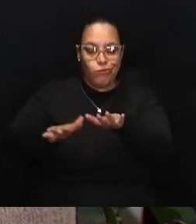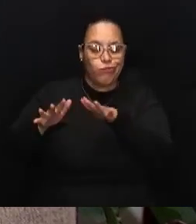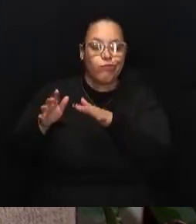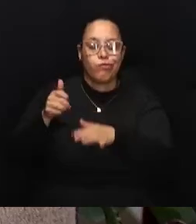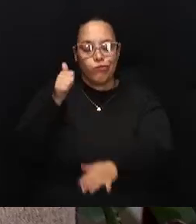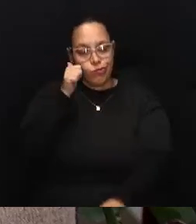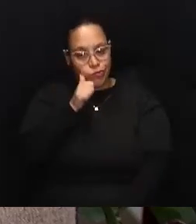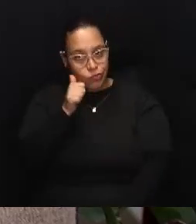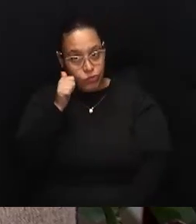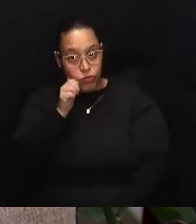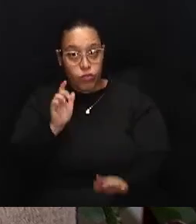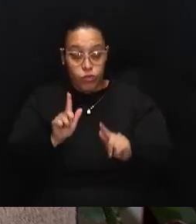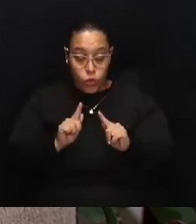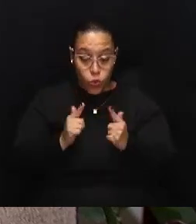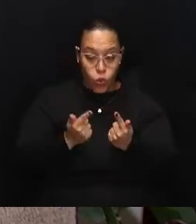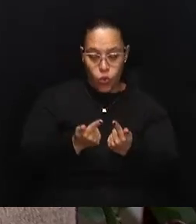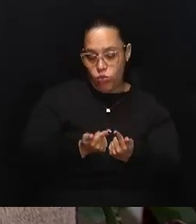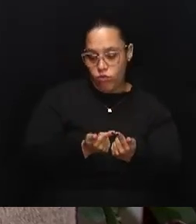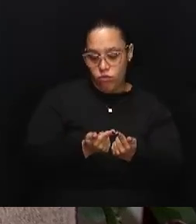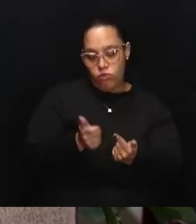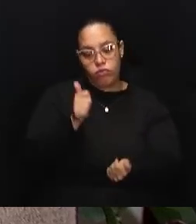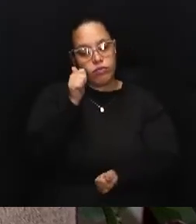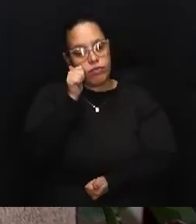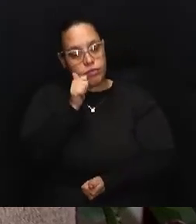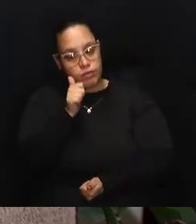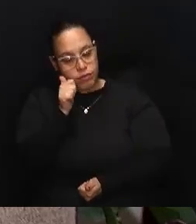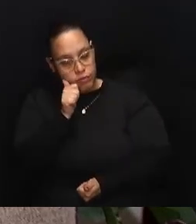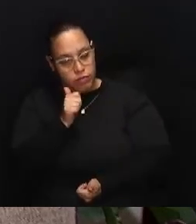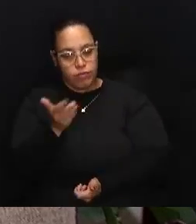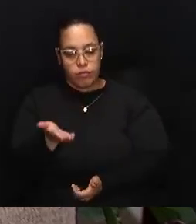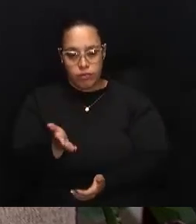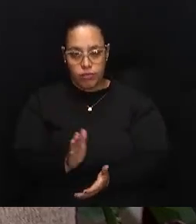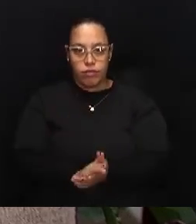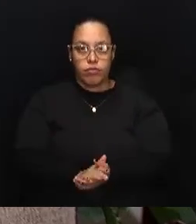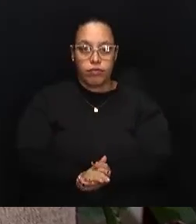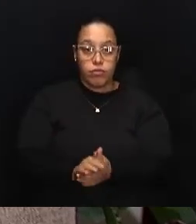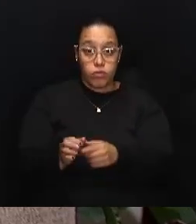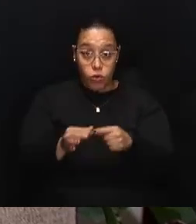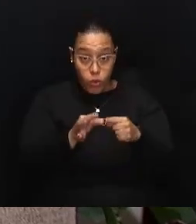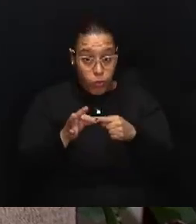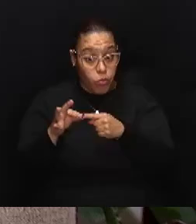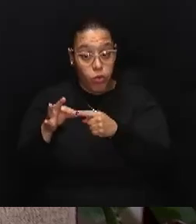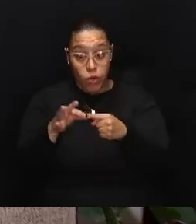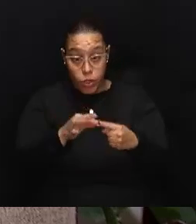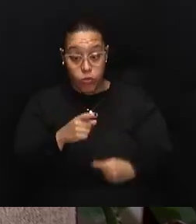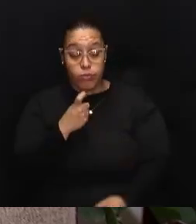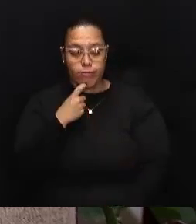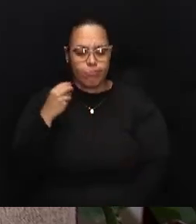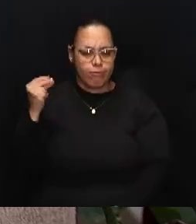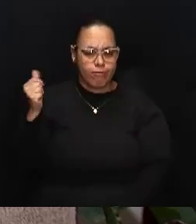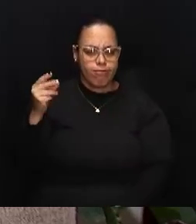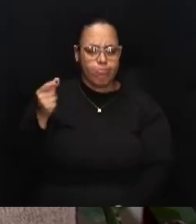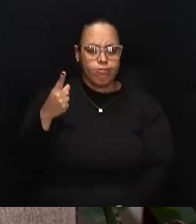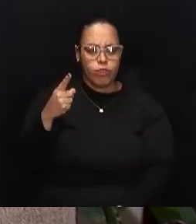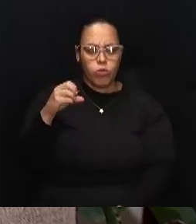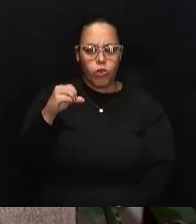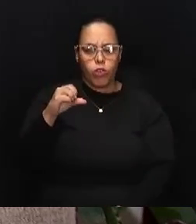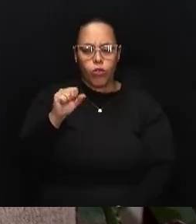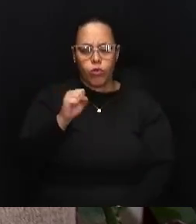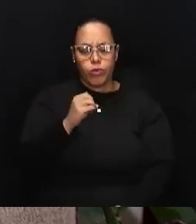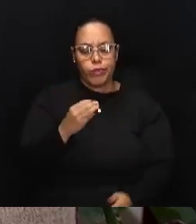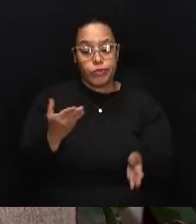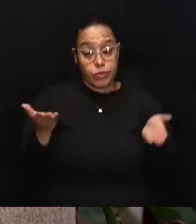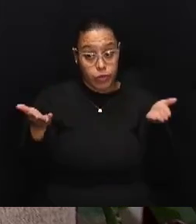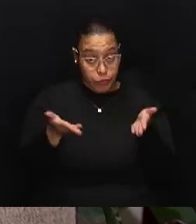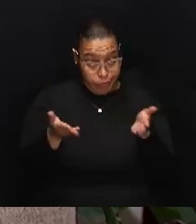Mundial das Mulheres, num grupo das mulheres na periferia de Campinas, desde